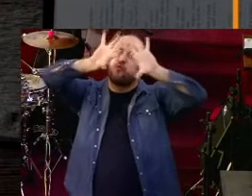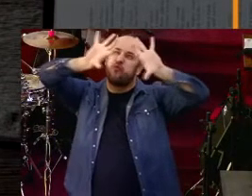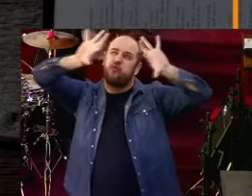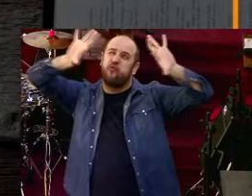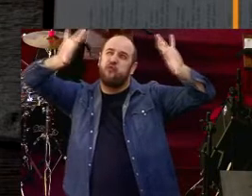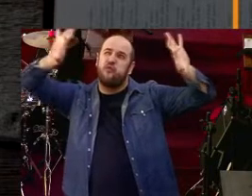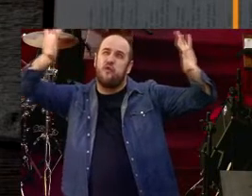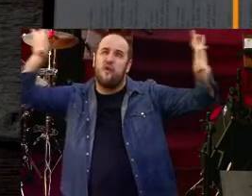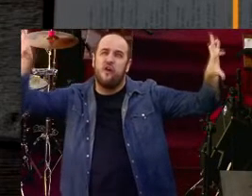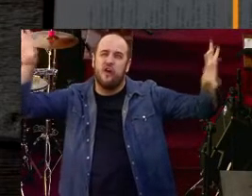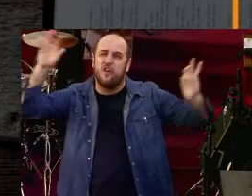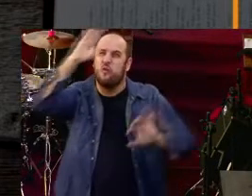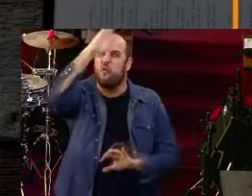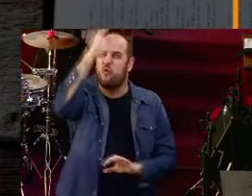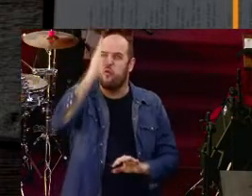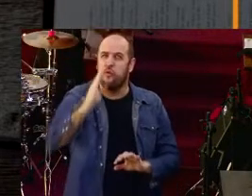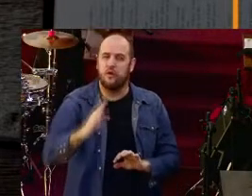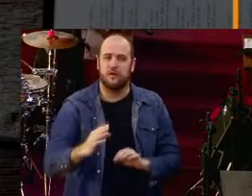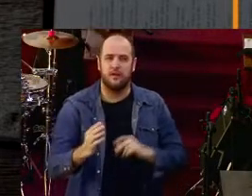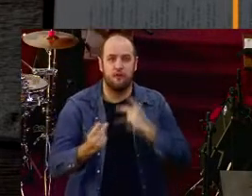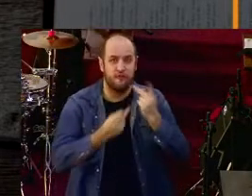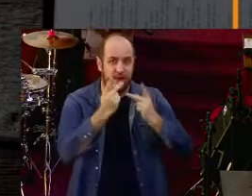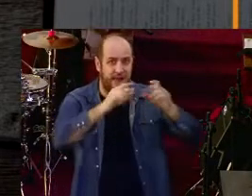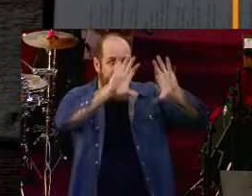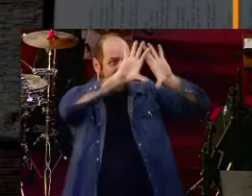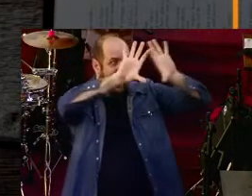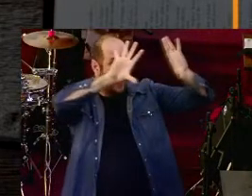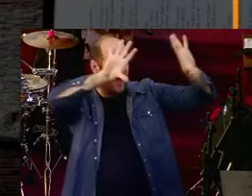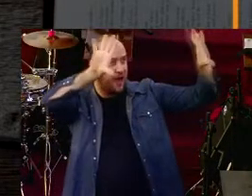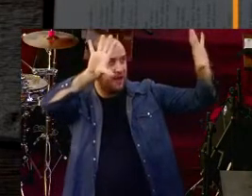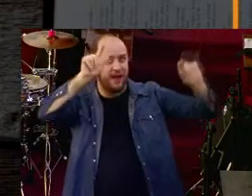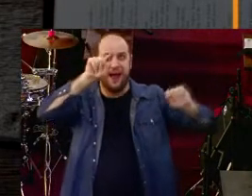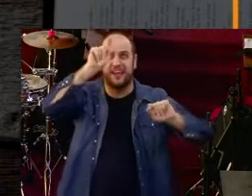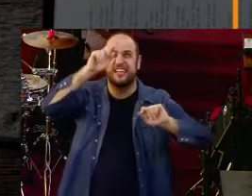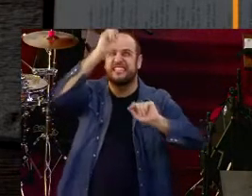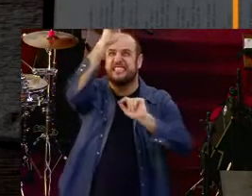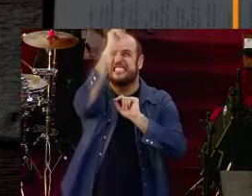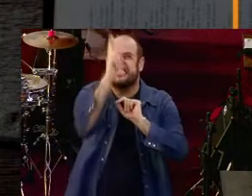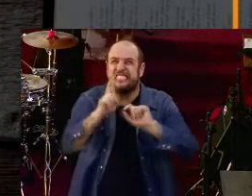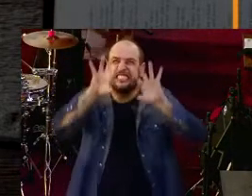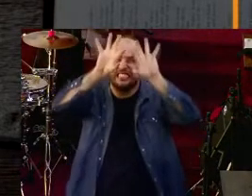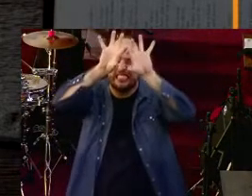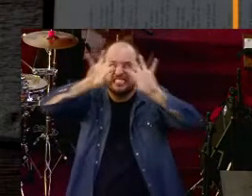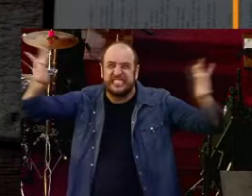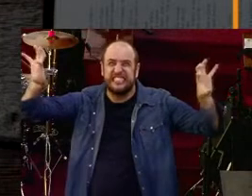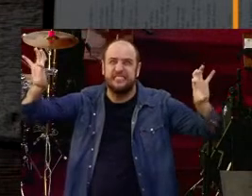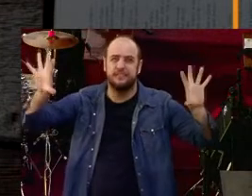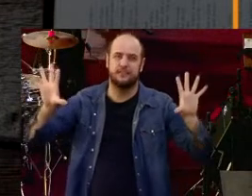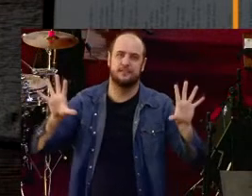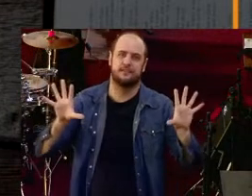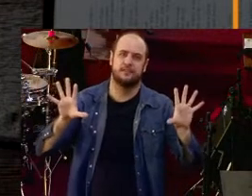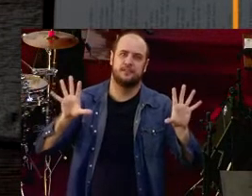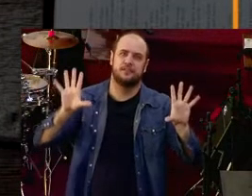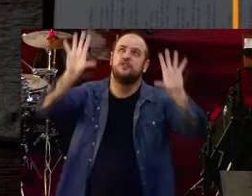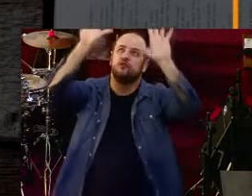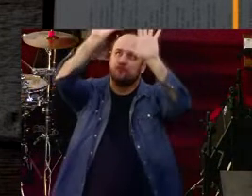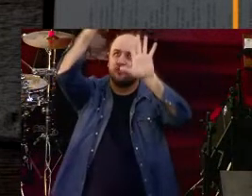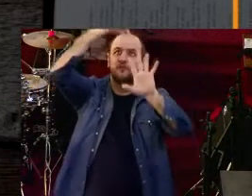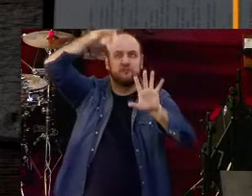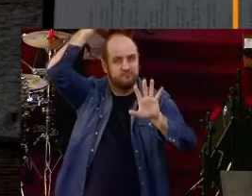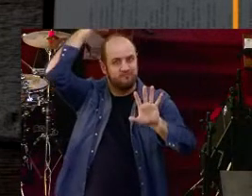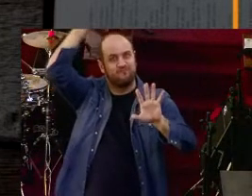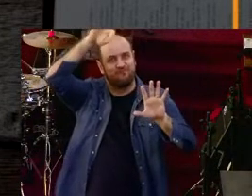rasgarem-se. No outro texto diz abriu, aqui diz rasgarem-se. E o Espírito descendo como pomba sobre